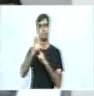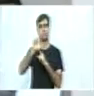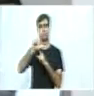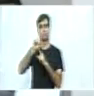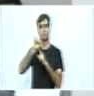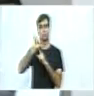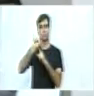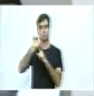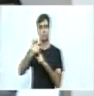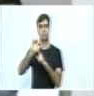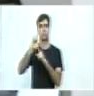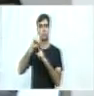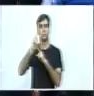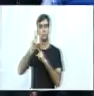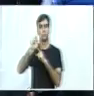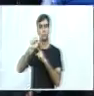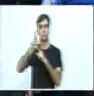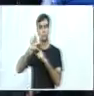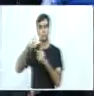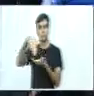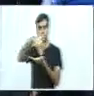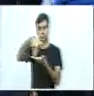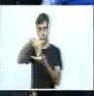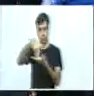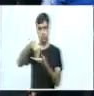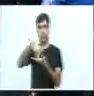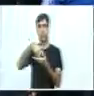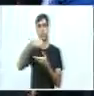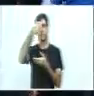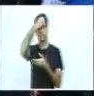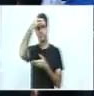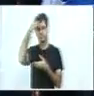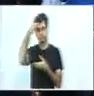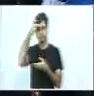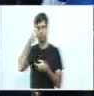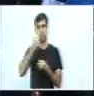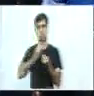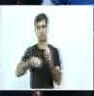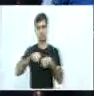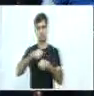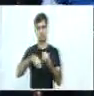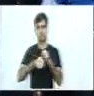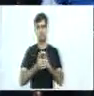de Souza Duarte, Secretária Municipal de Finanças.